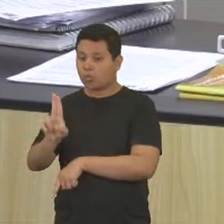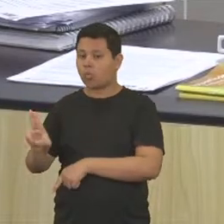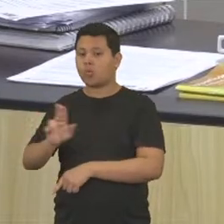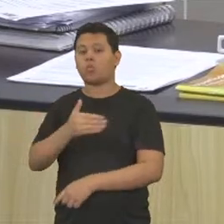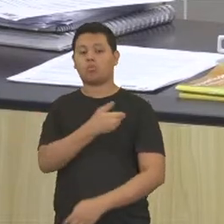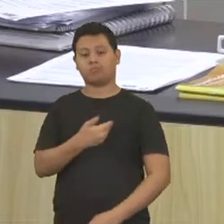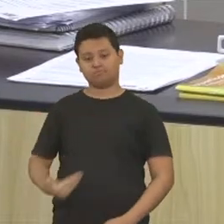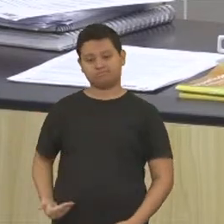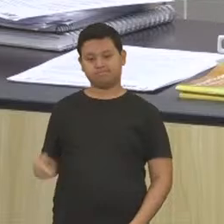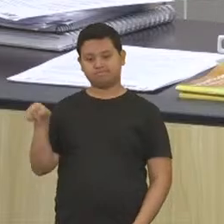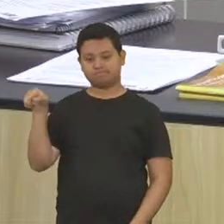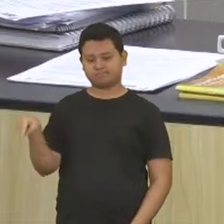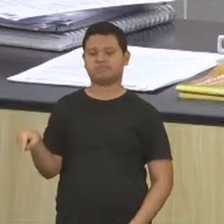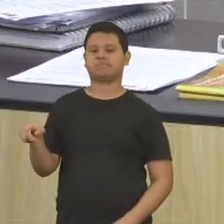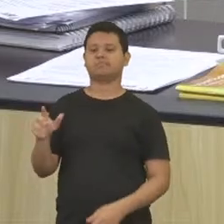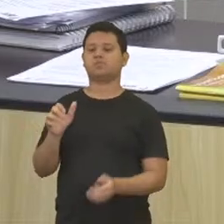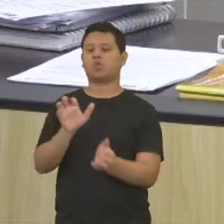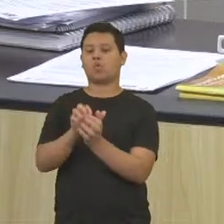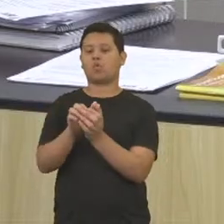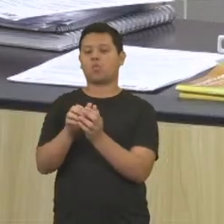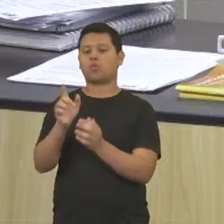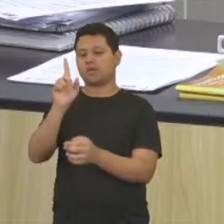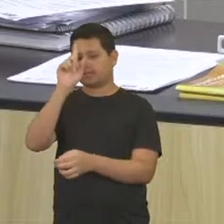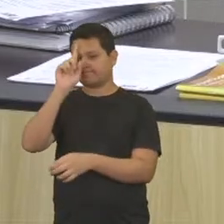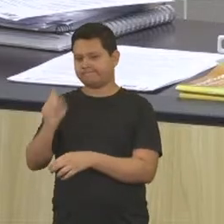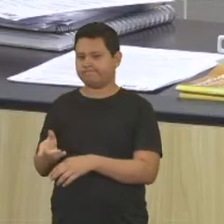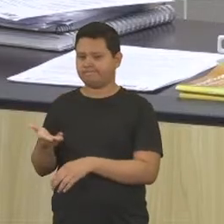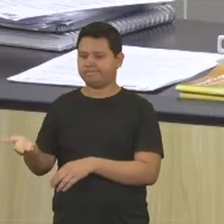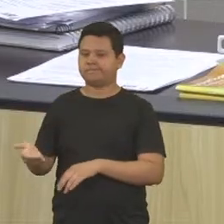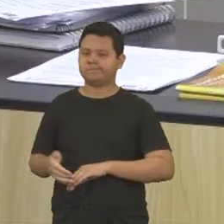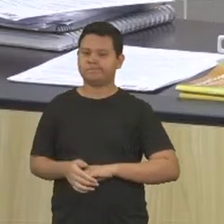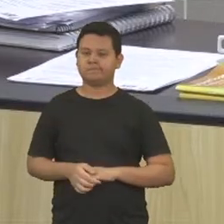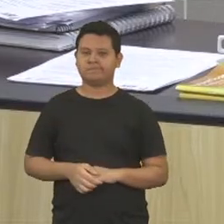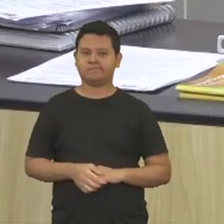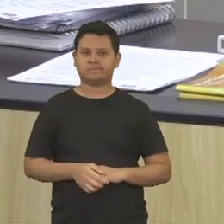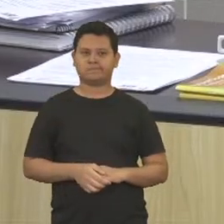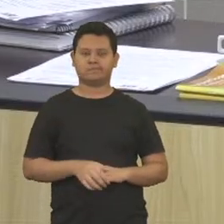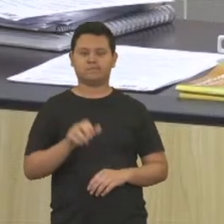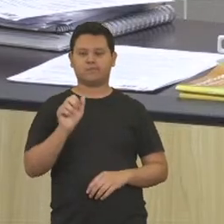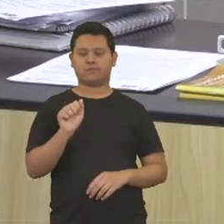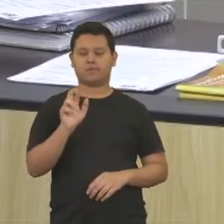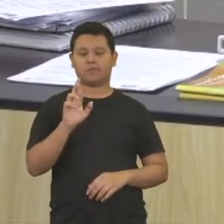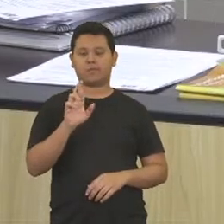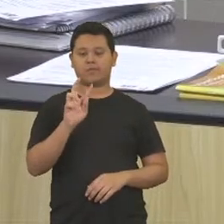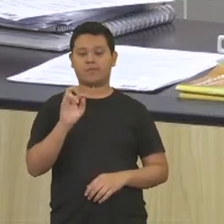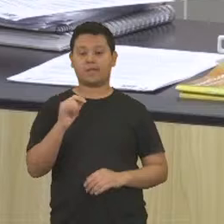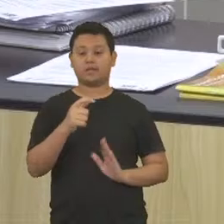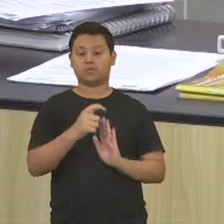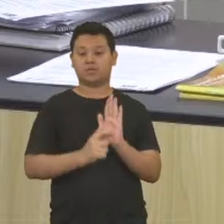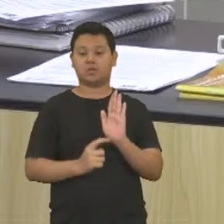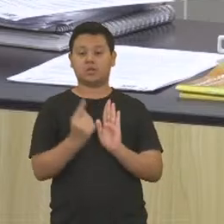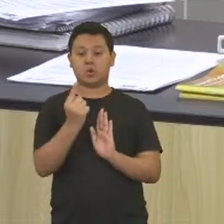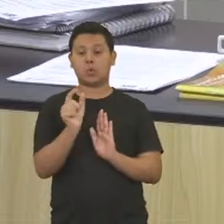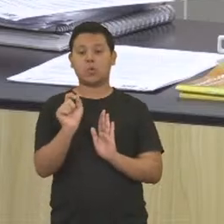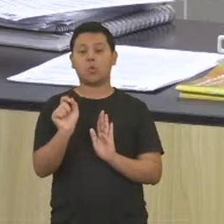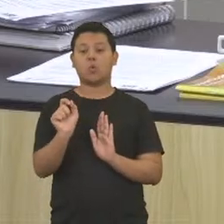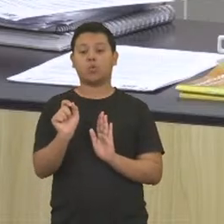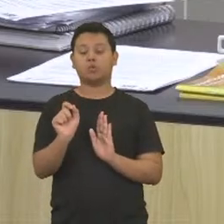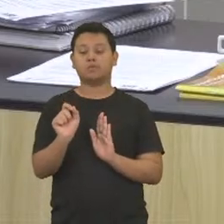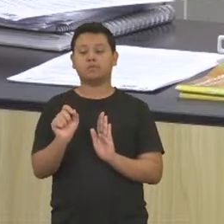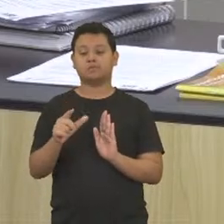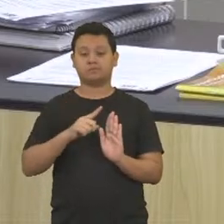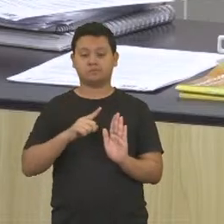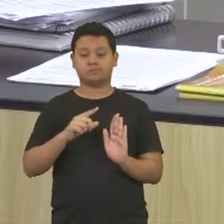no município de Jacareí e da outras providências. Artigo 1. O texto constante na ementa